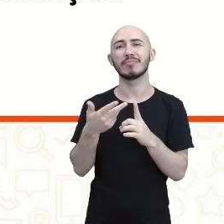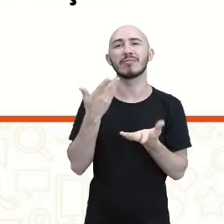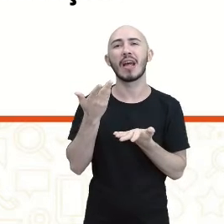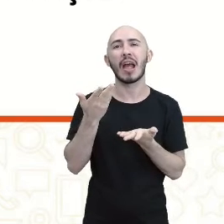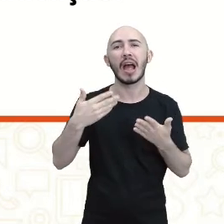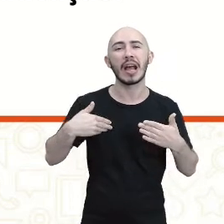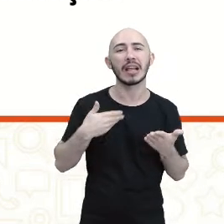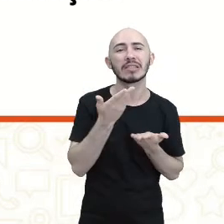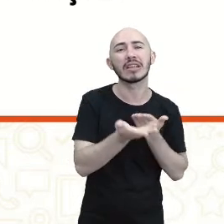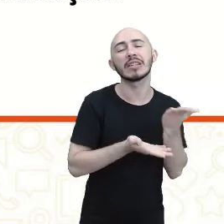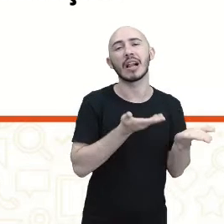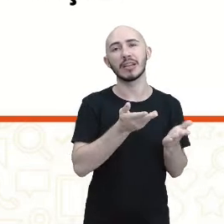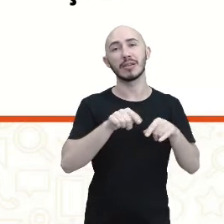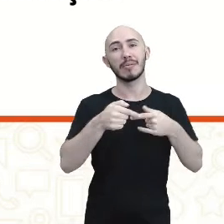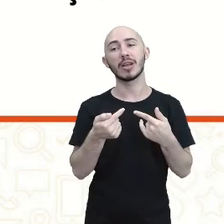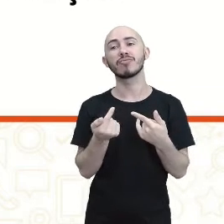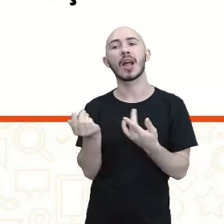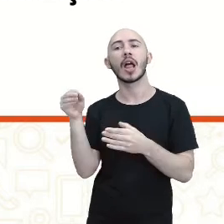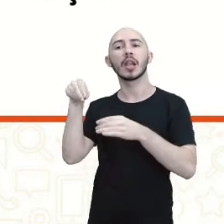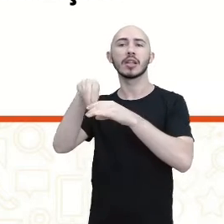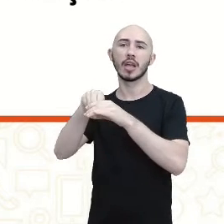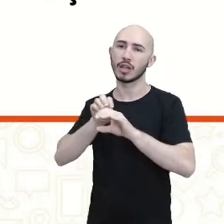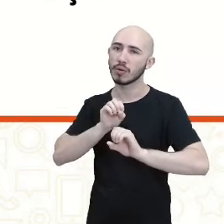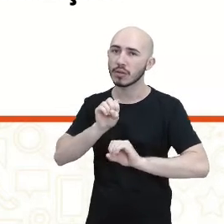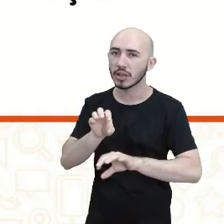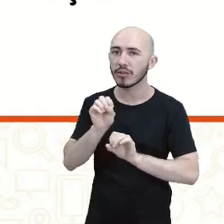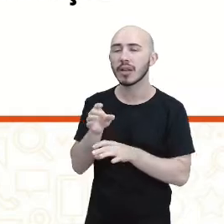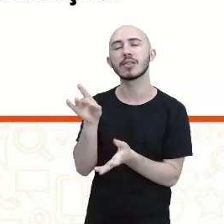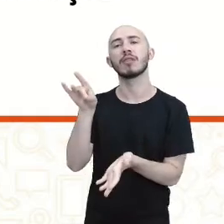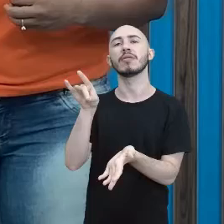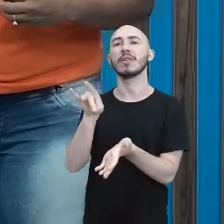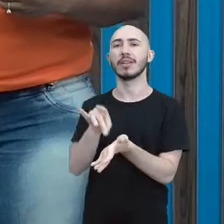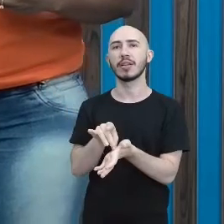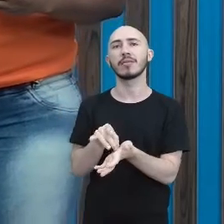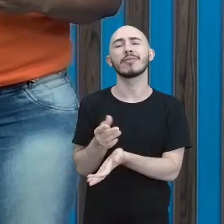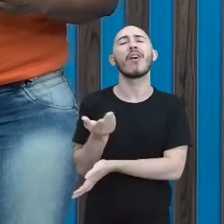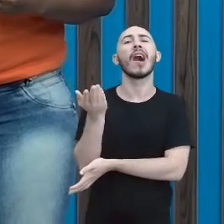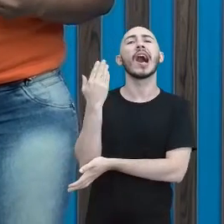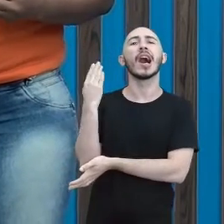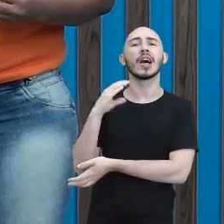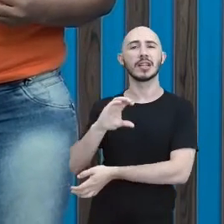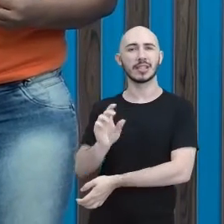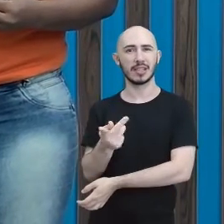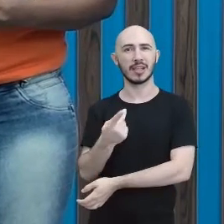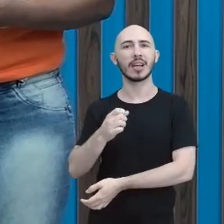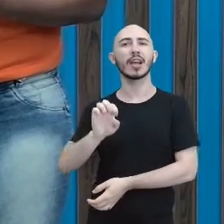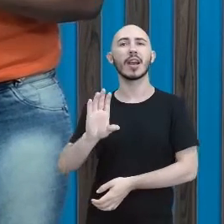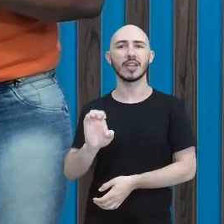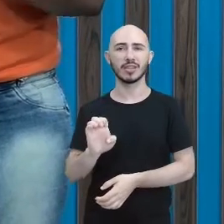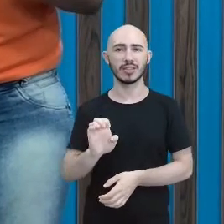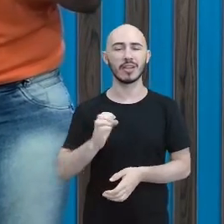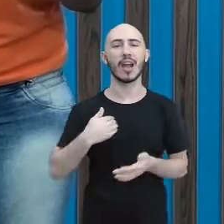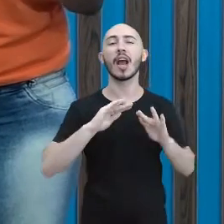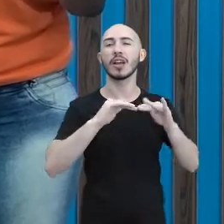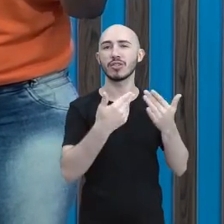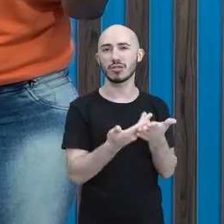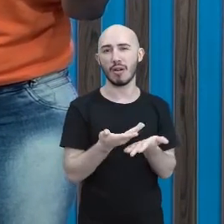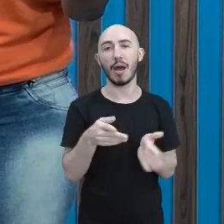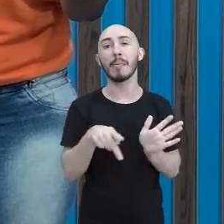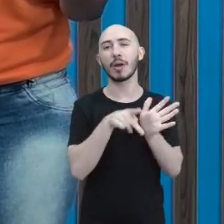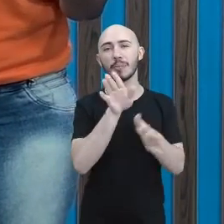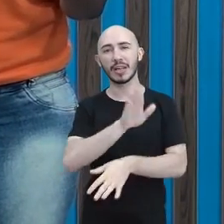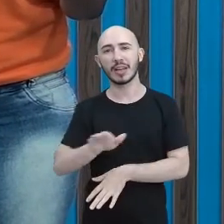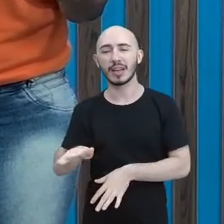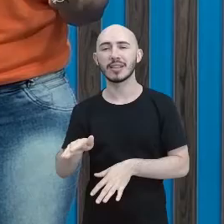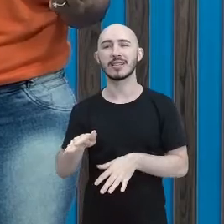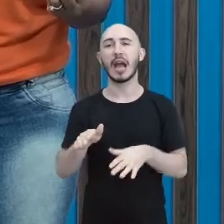espaço dentro da educação. Então, a creche antes, ela era vista como uma extensão da